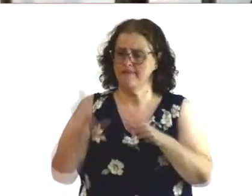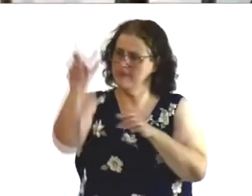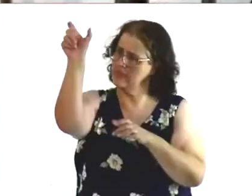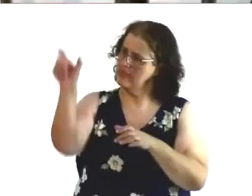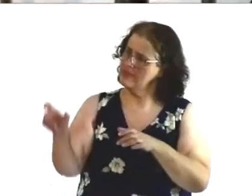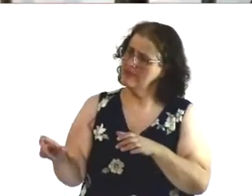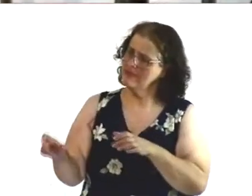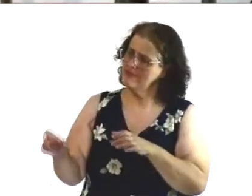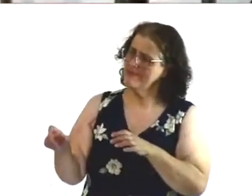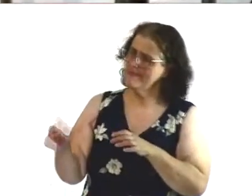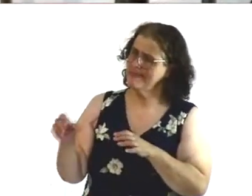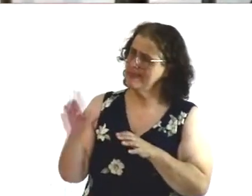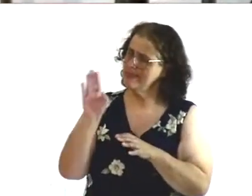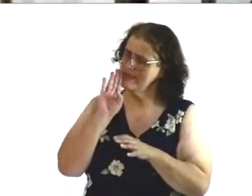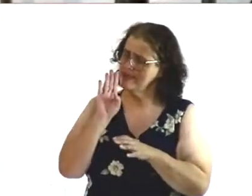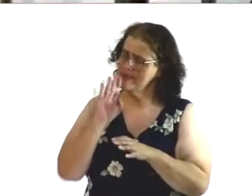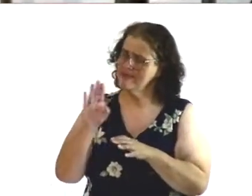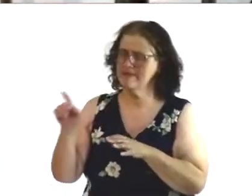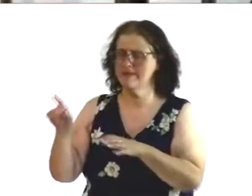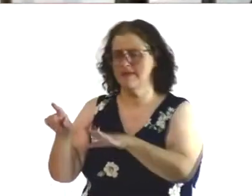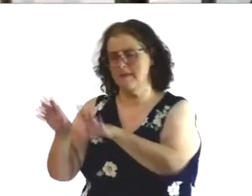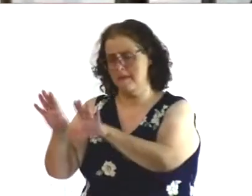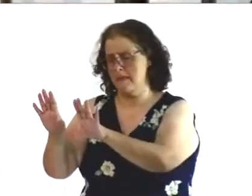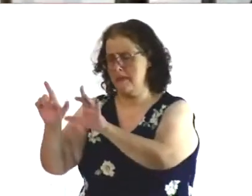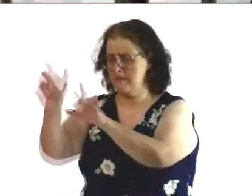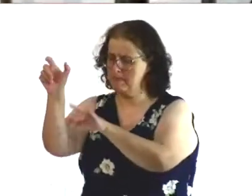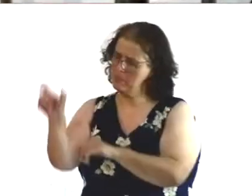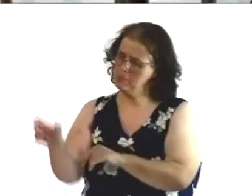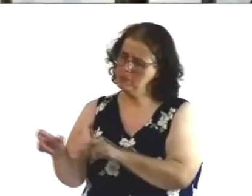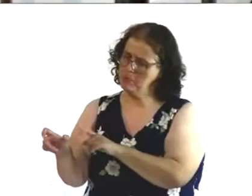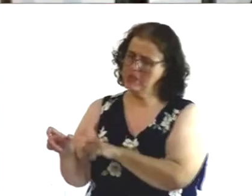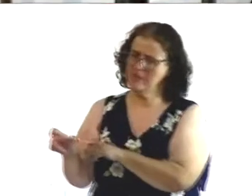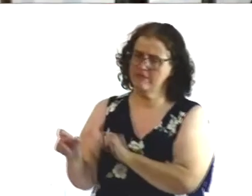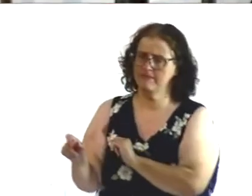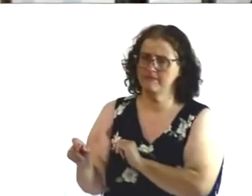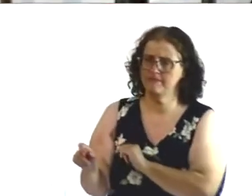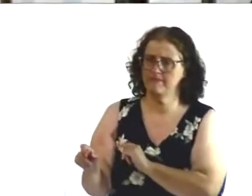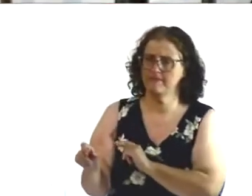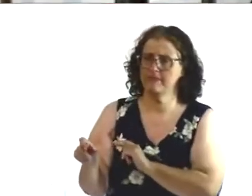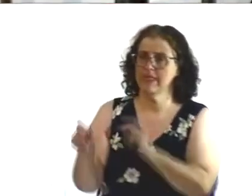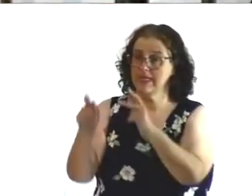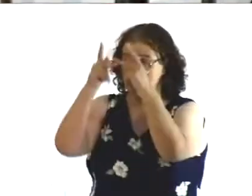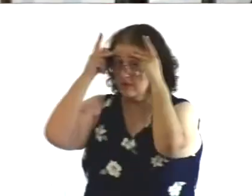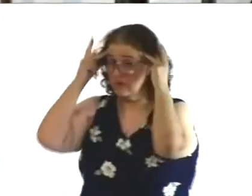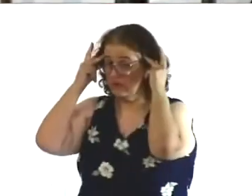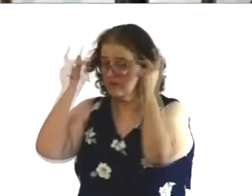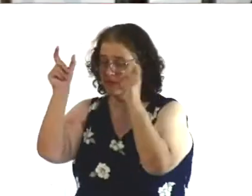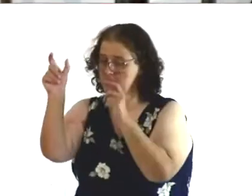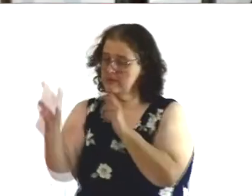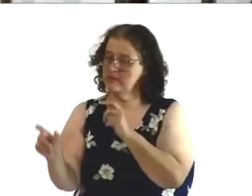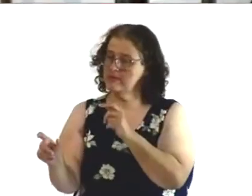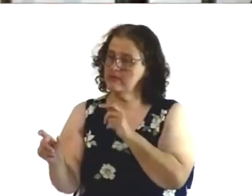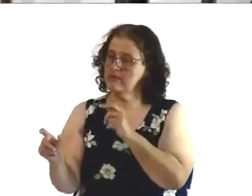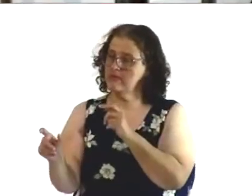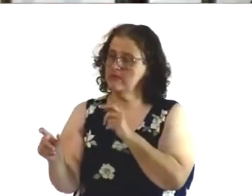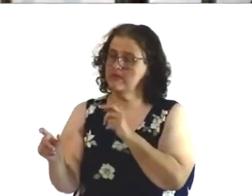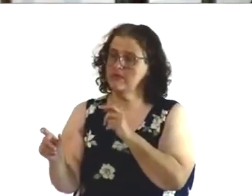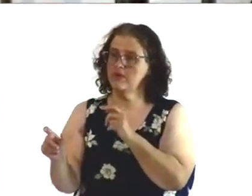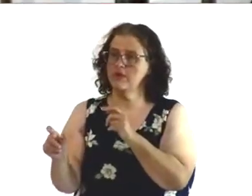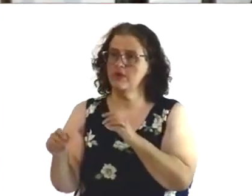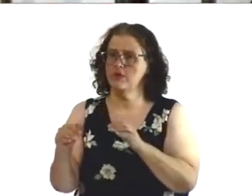muito tempo, inclusive, para construir o templo, chamado de Templo de Herodes. Ele reformou o templo. O templo foi